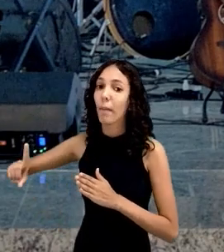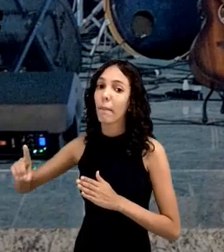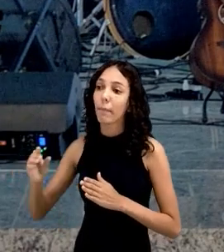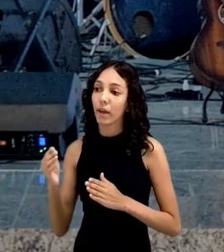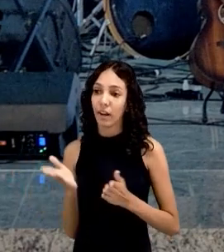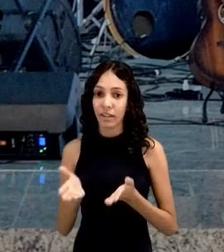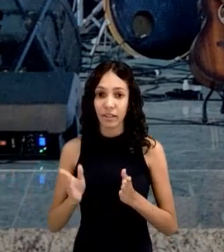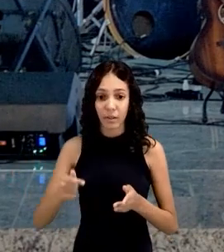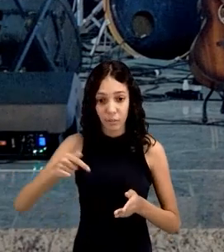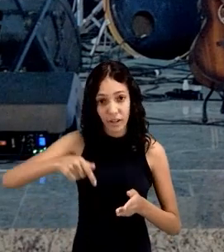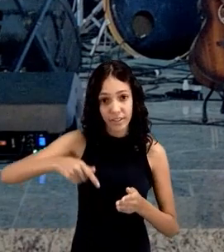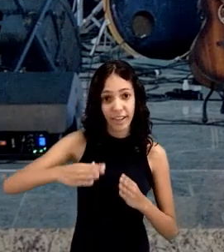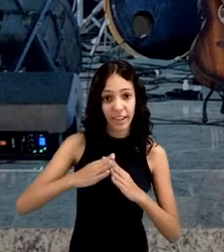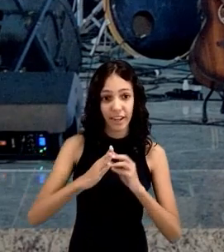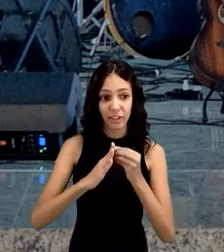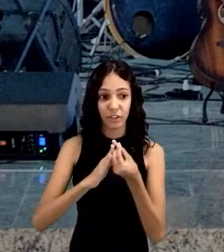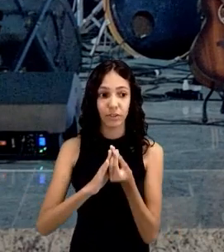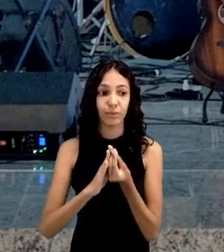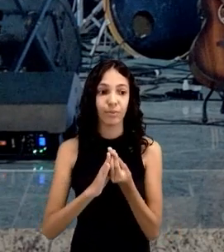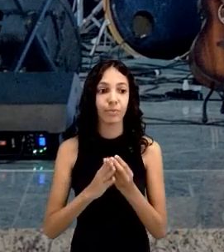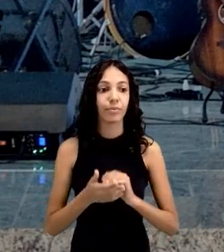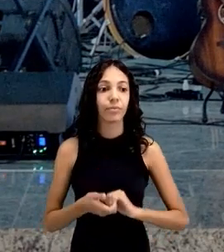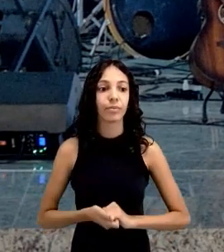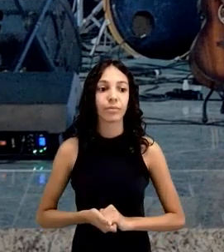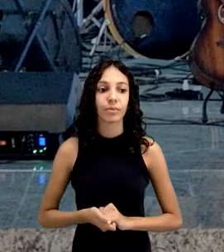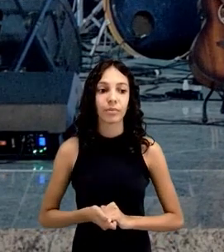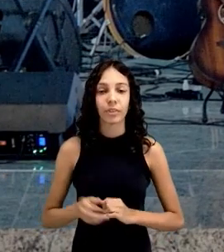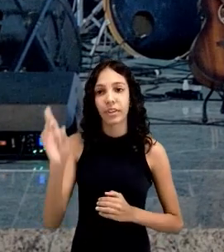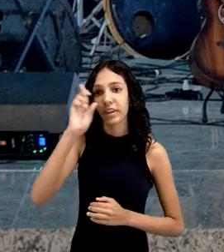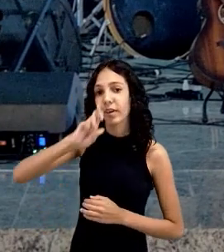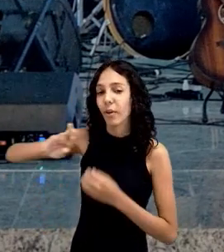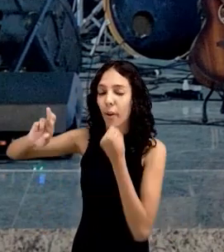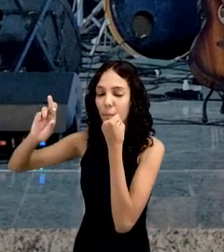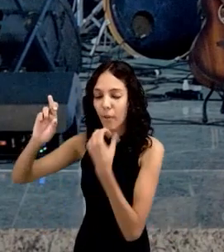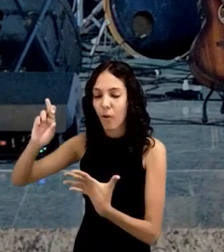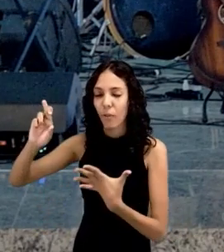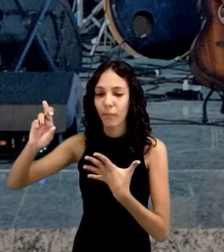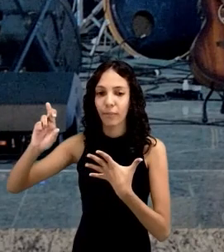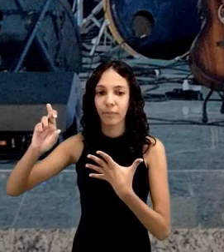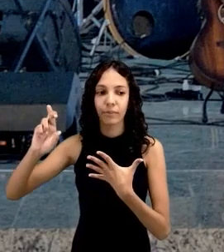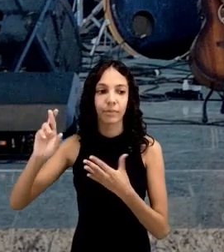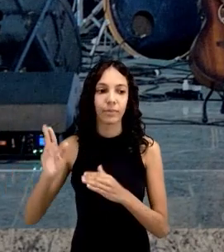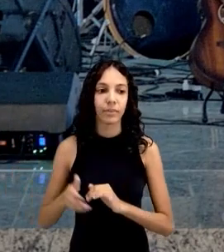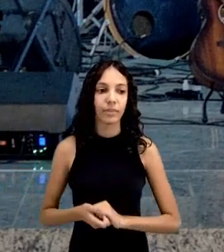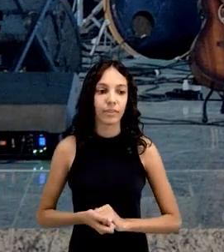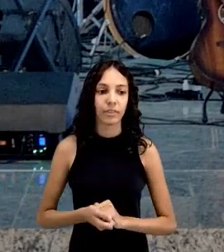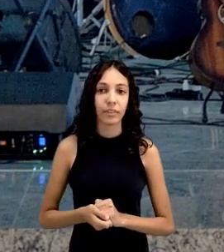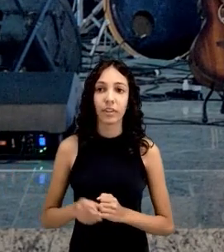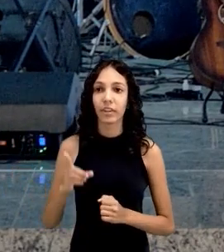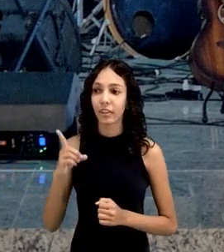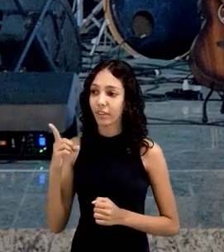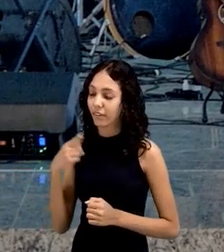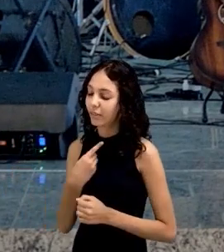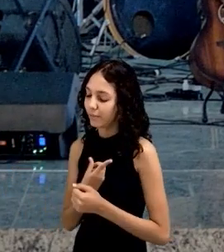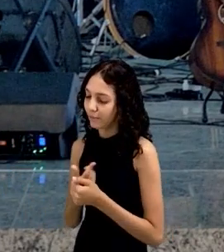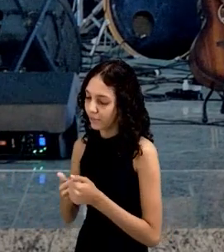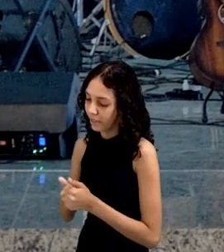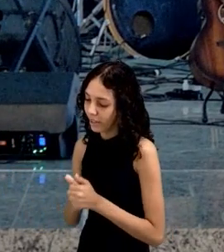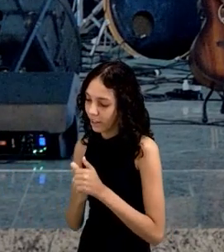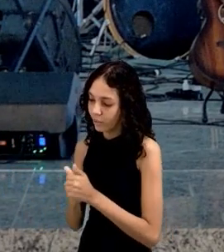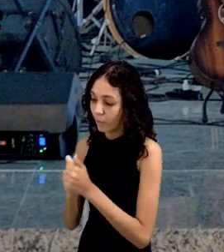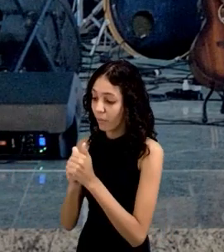Senhor é bom e tem nos guiado, né? Guiado o seu povo. O corpo de Cristo, ele